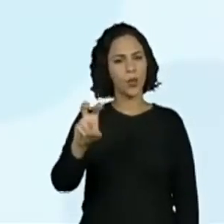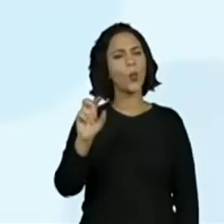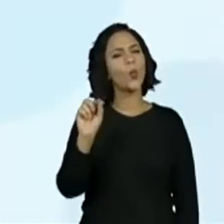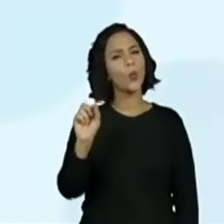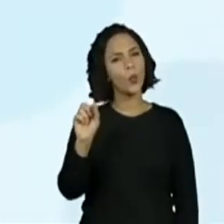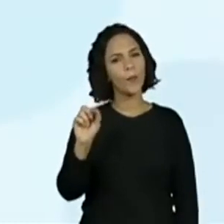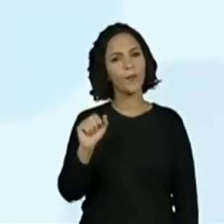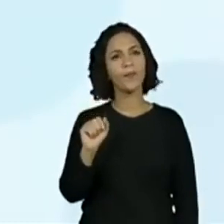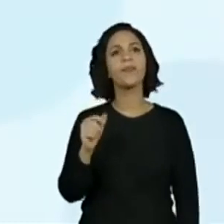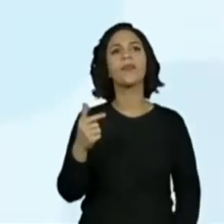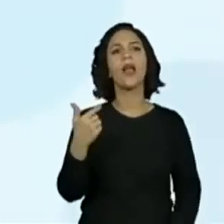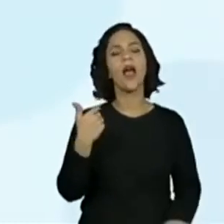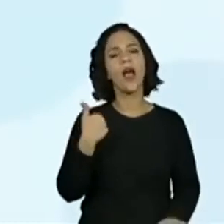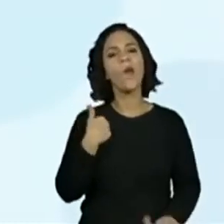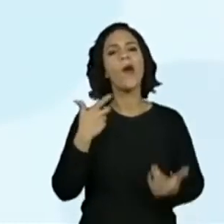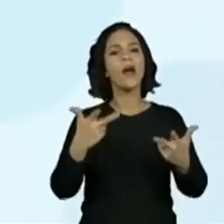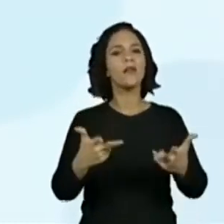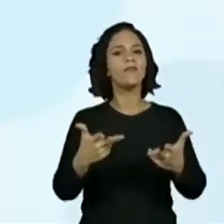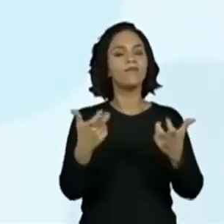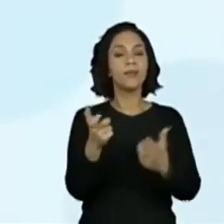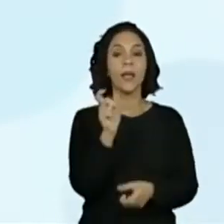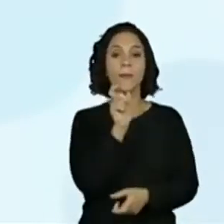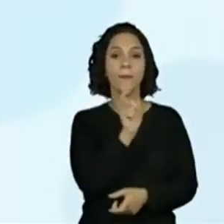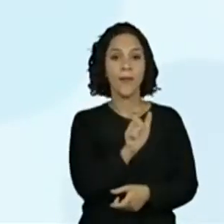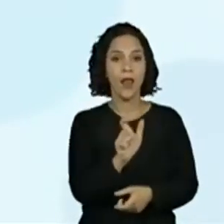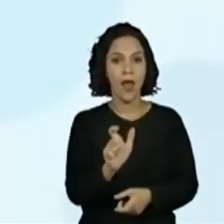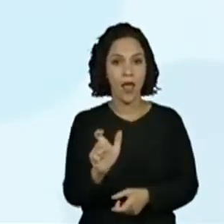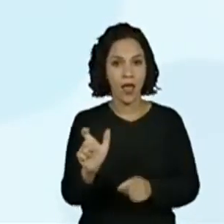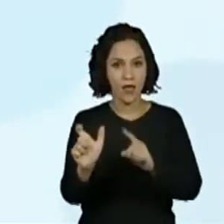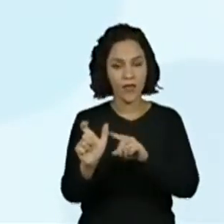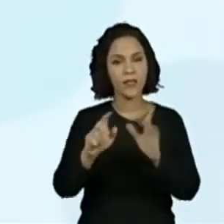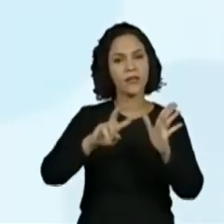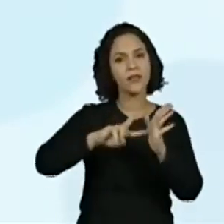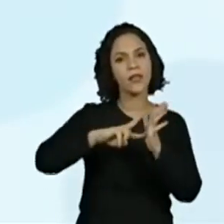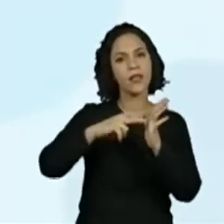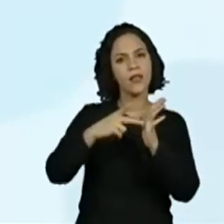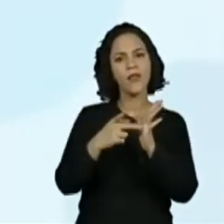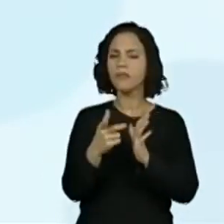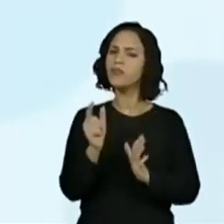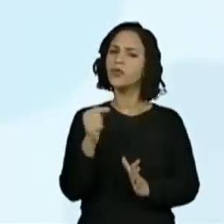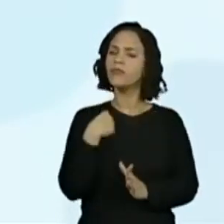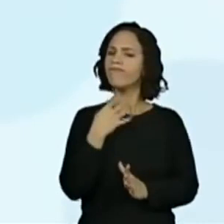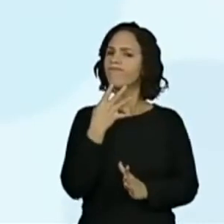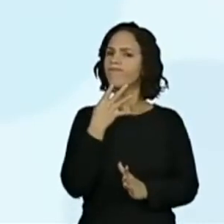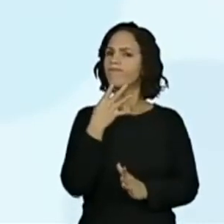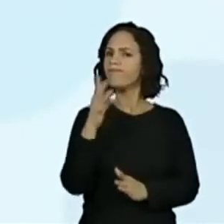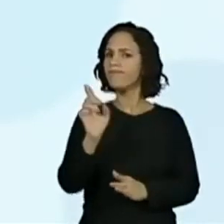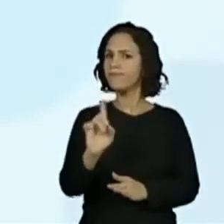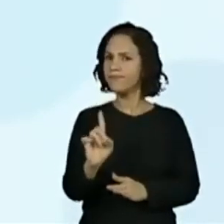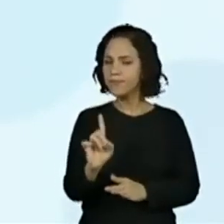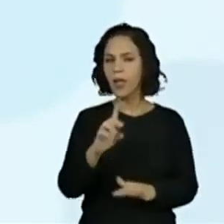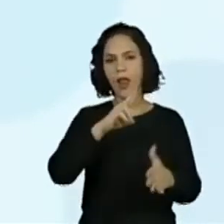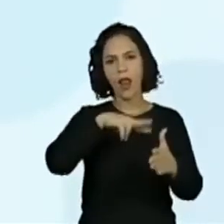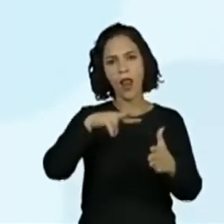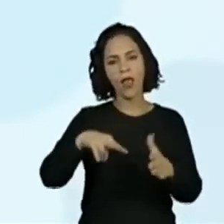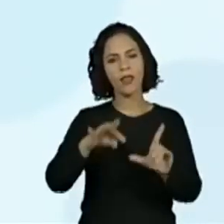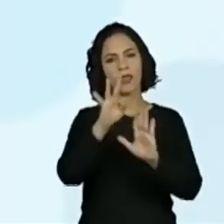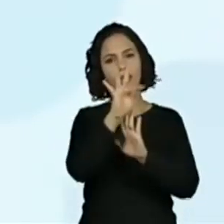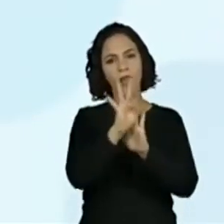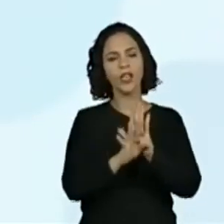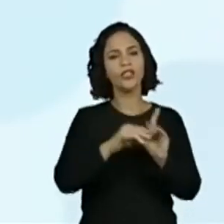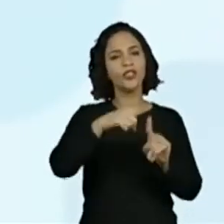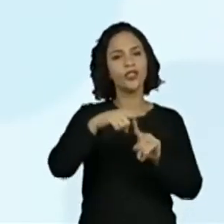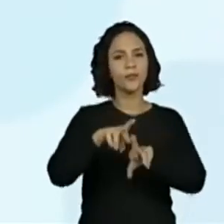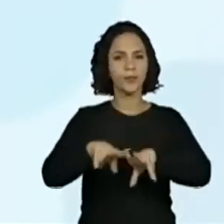EF35LP05. Inferir o sentido de palavras ou expressões desconhecidas na leitura de textos de